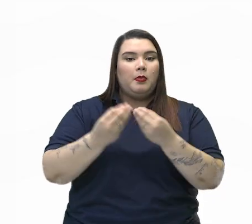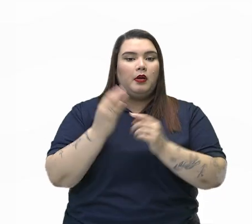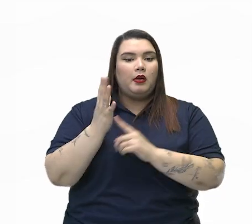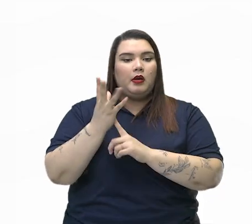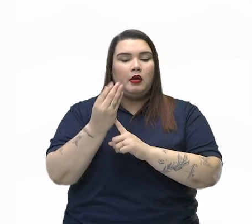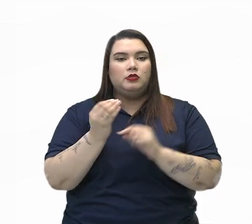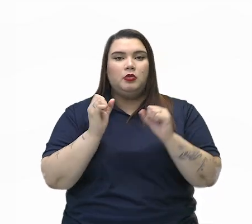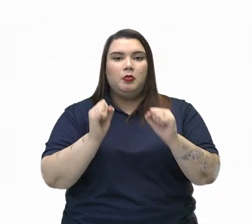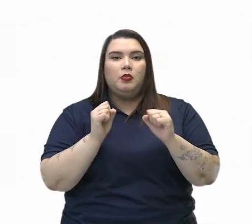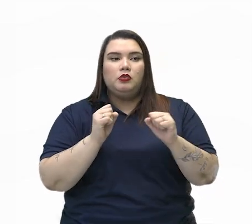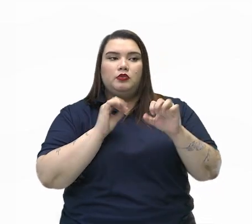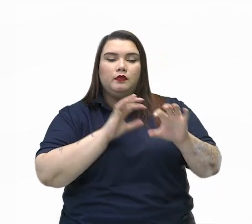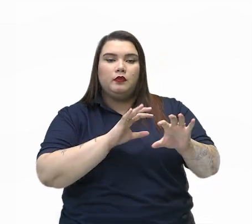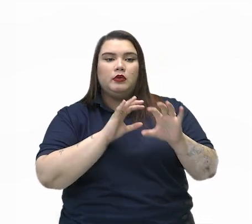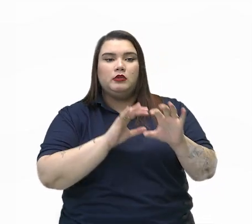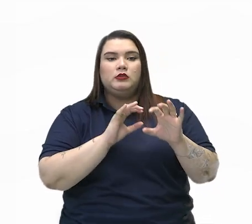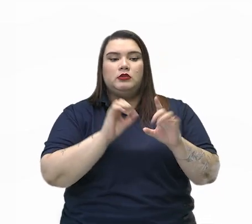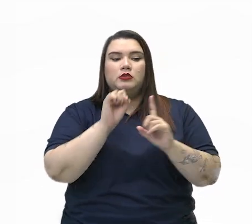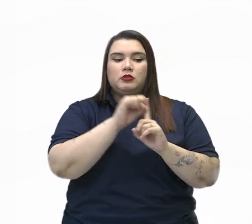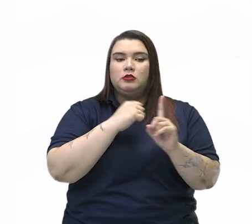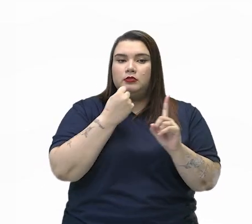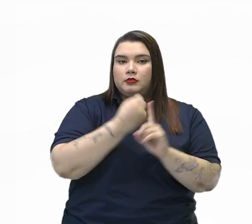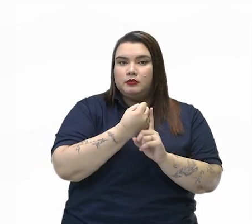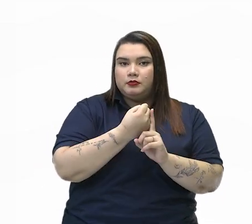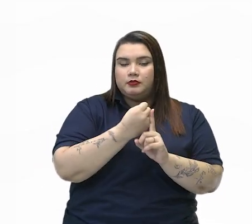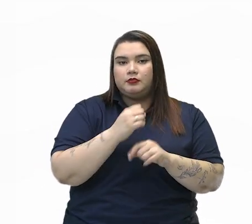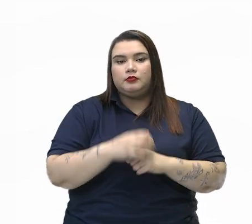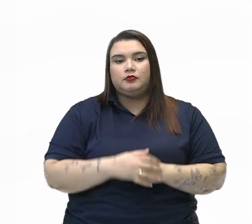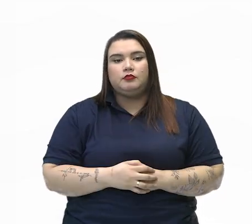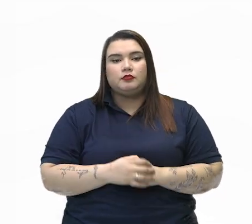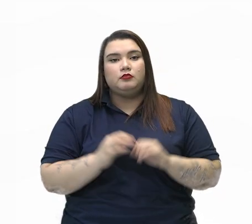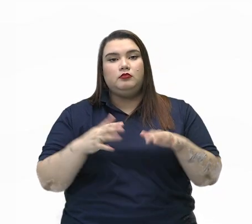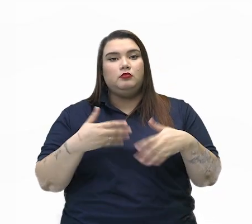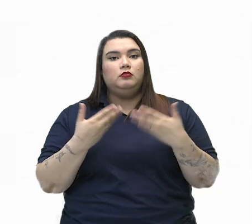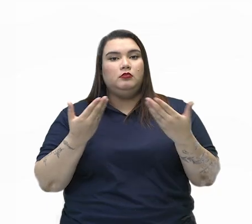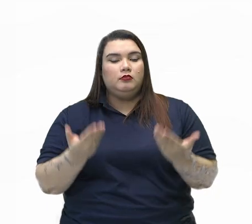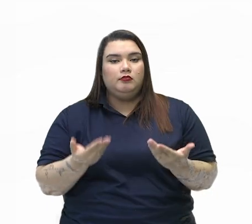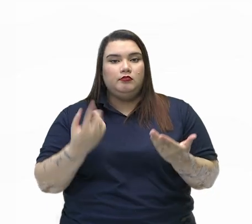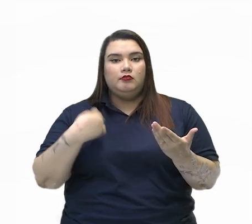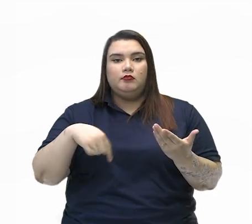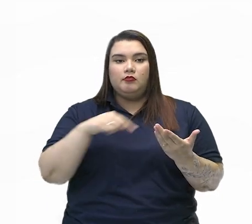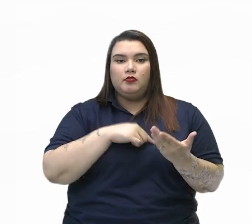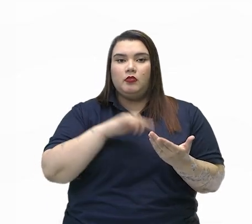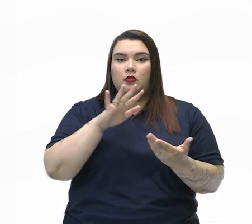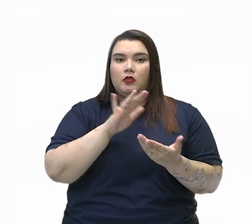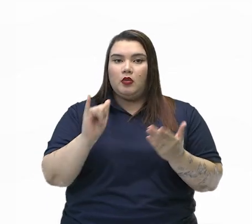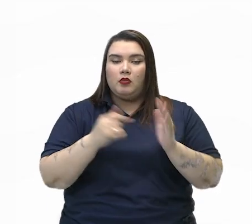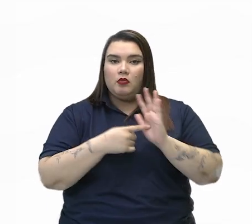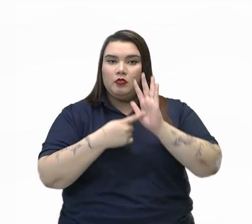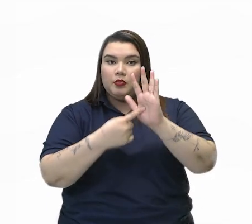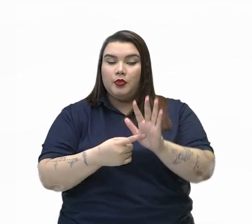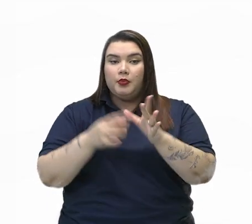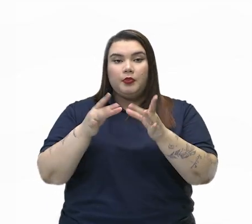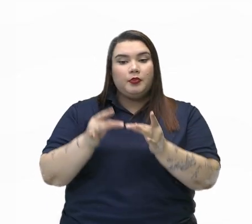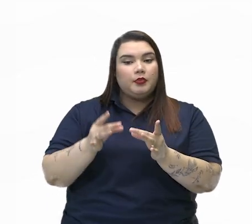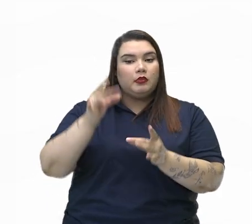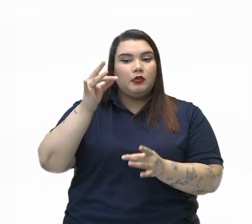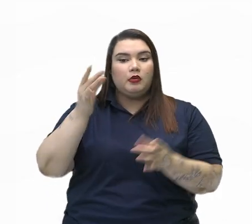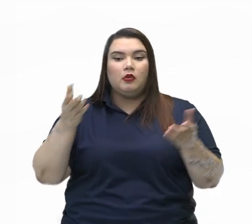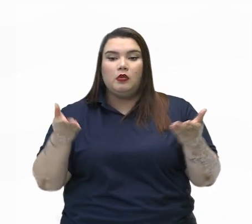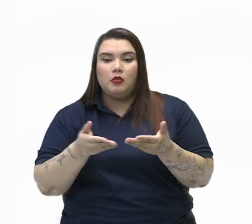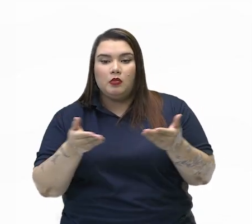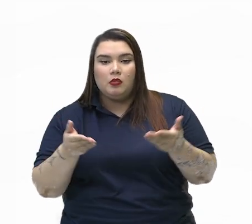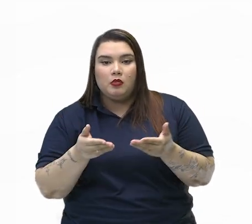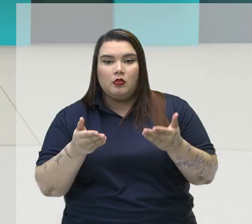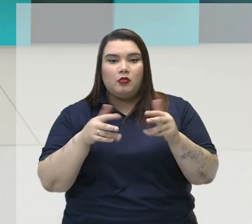retratadas? E como a arte pode impactar a sociedade? Então, vamos mostrar com mais detalhes